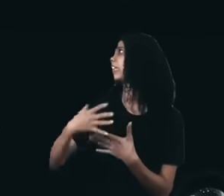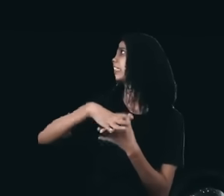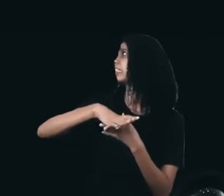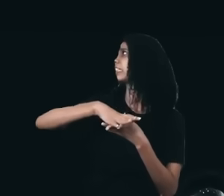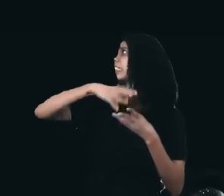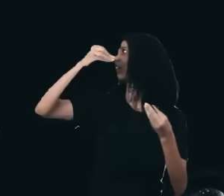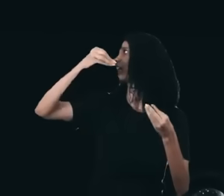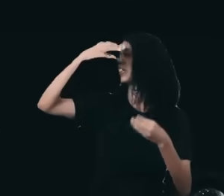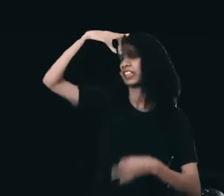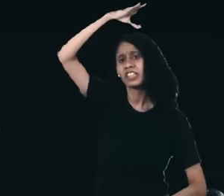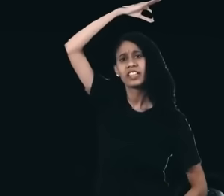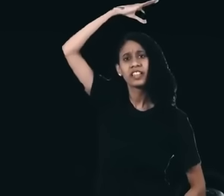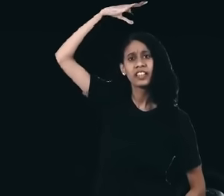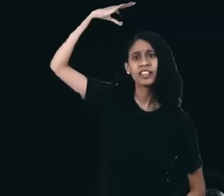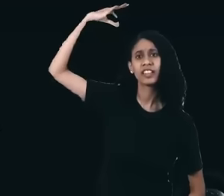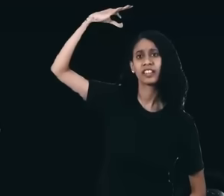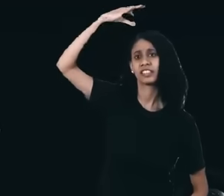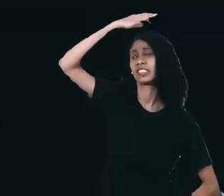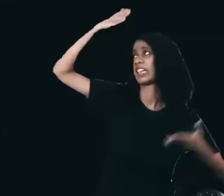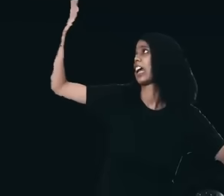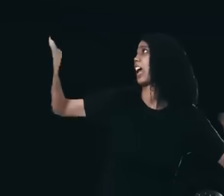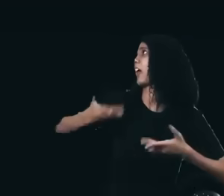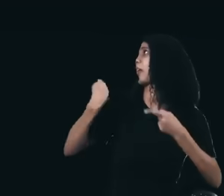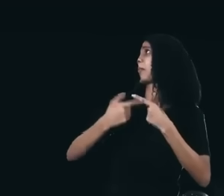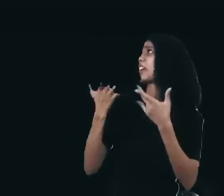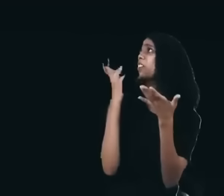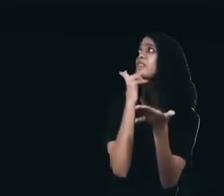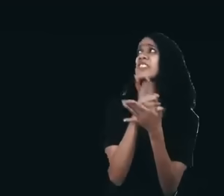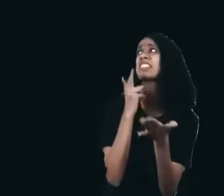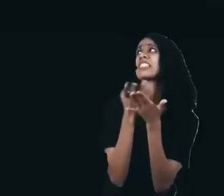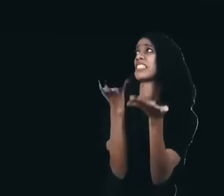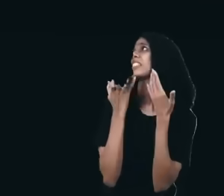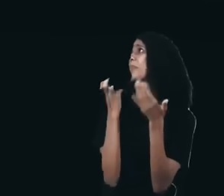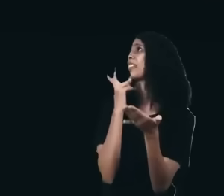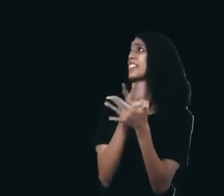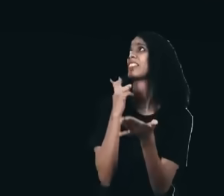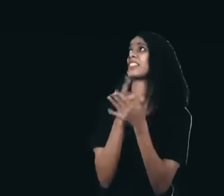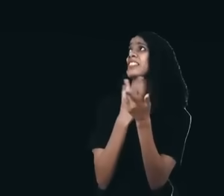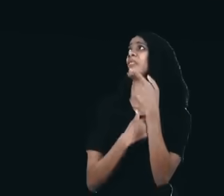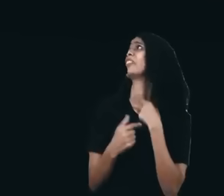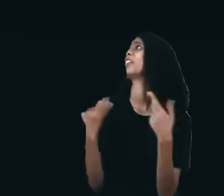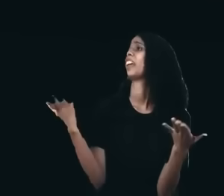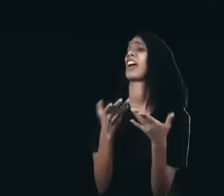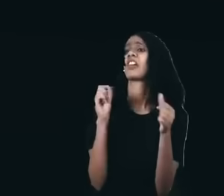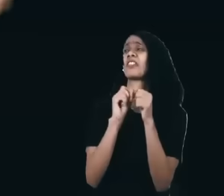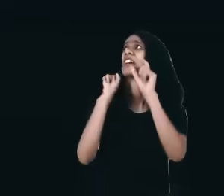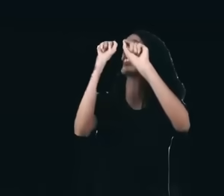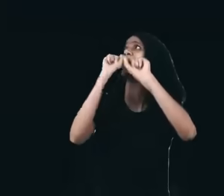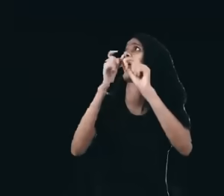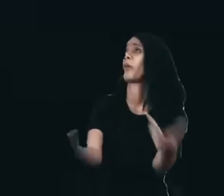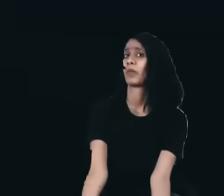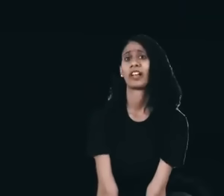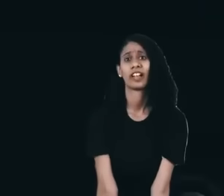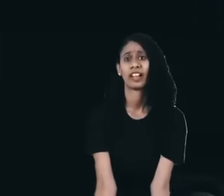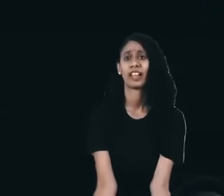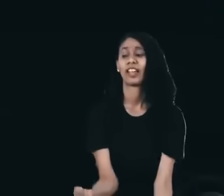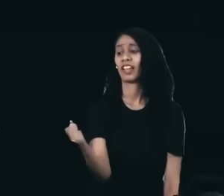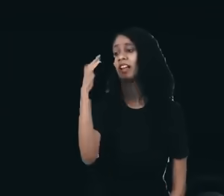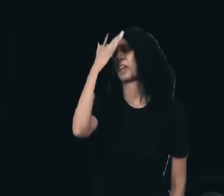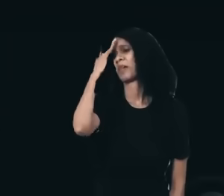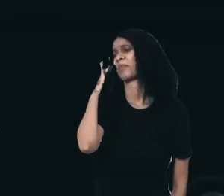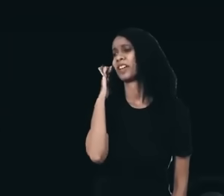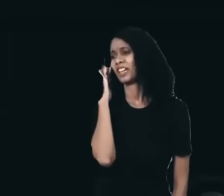espiritualidade agora. Porque eu sempre quis, eu sempre desejei, o que é que eu vou fazer agora? Essa pessoa aqui é